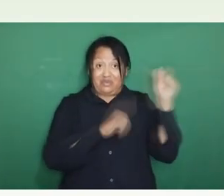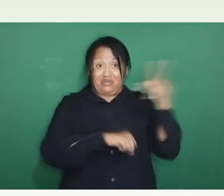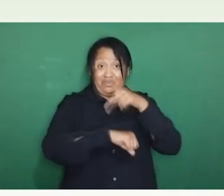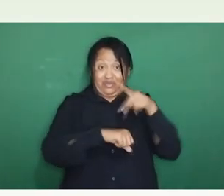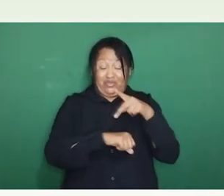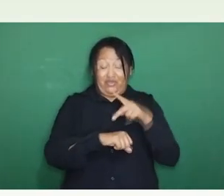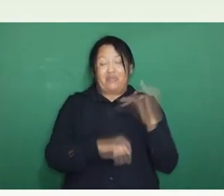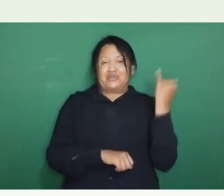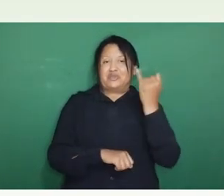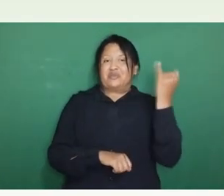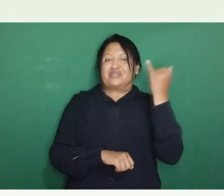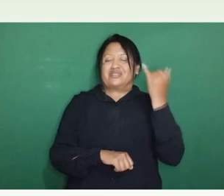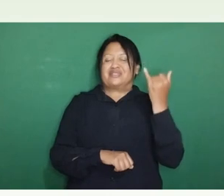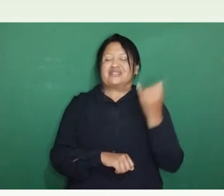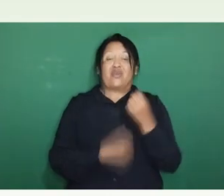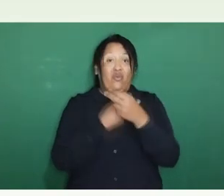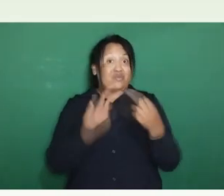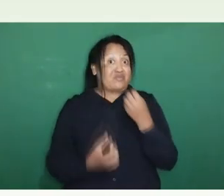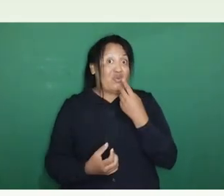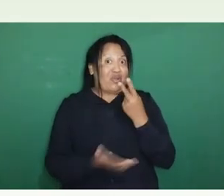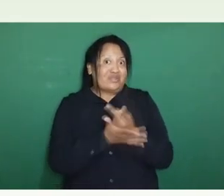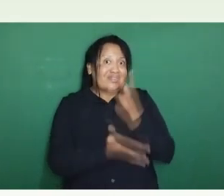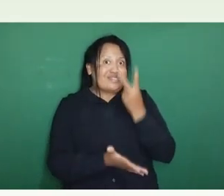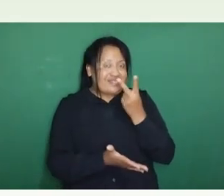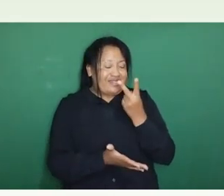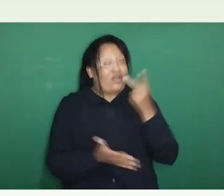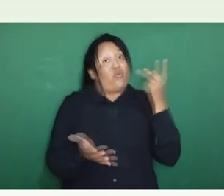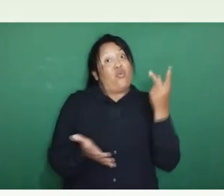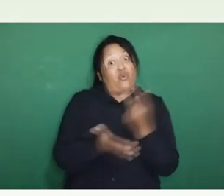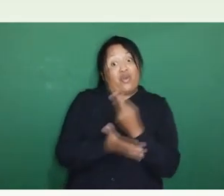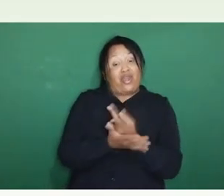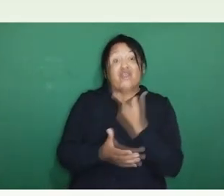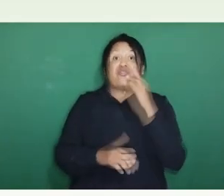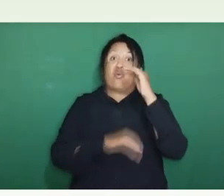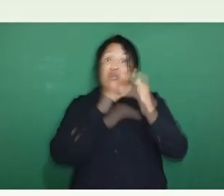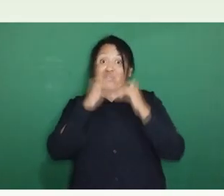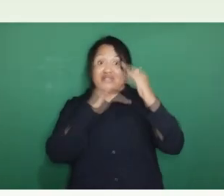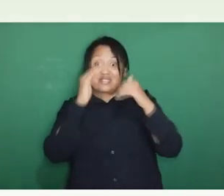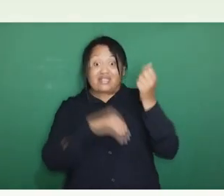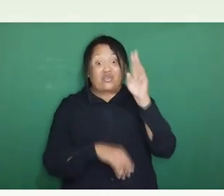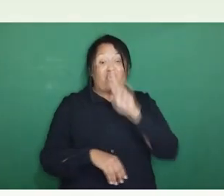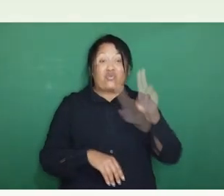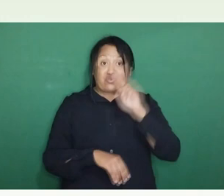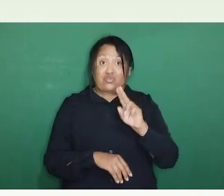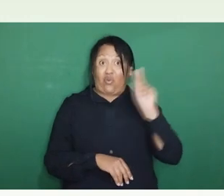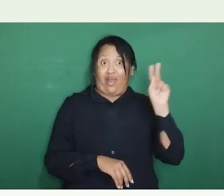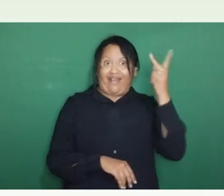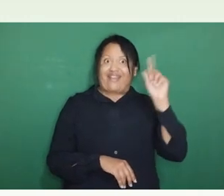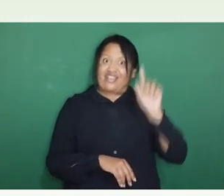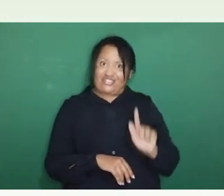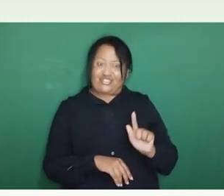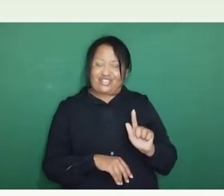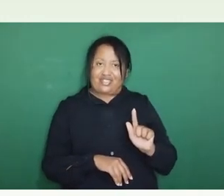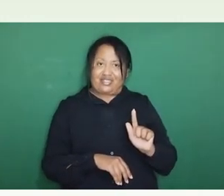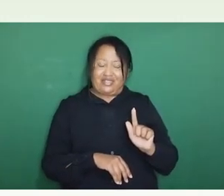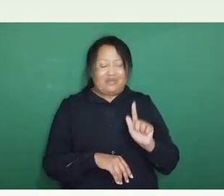e no beneficiamento da Prata foi a malga mansão um processo em que se utiliza o mercúrio para extração